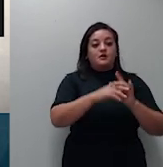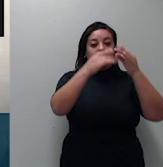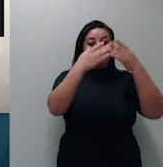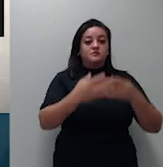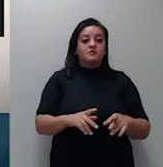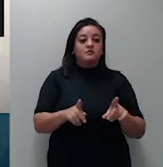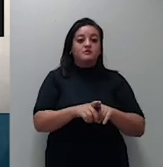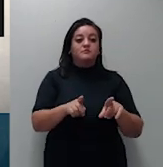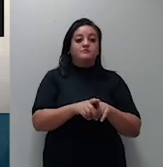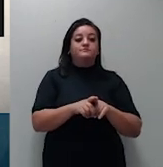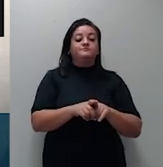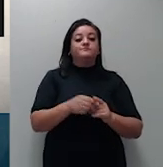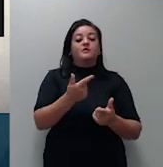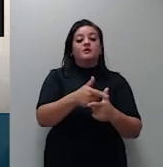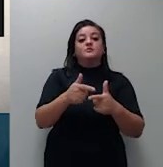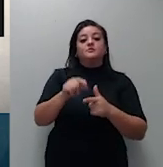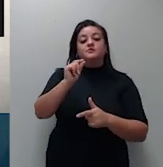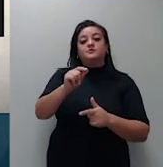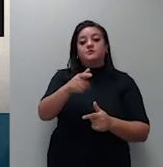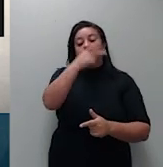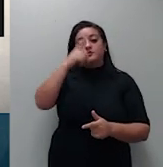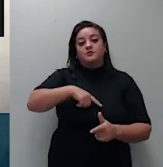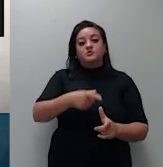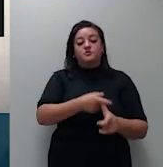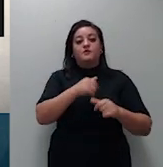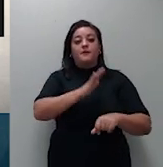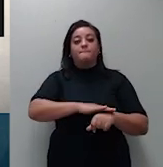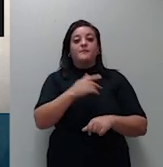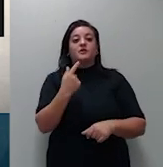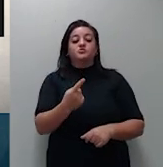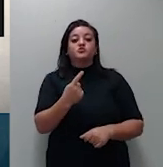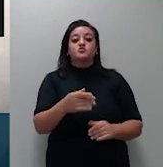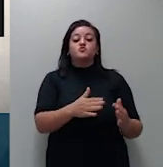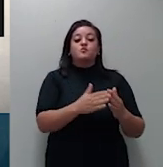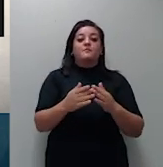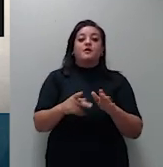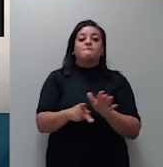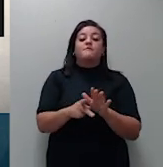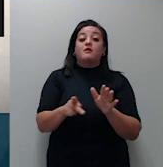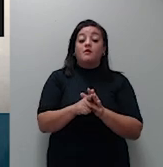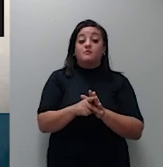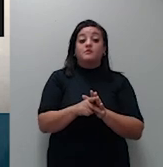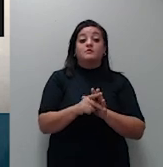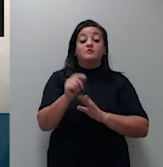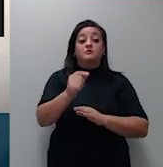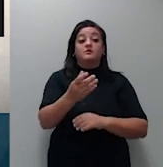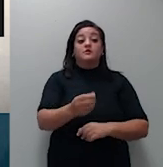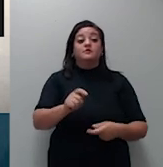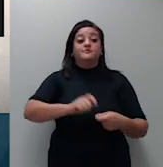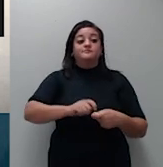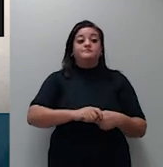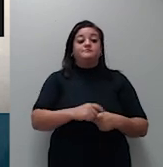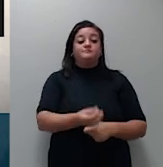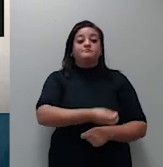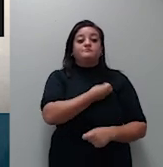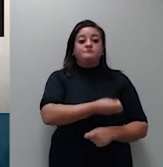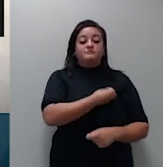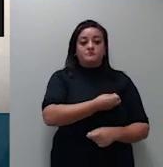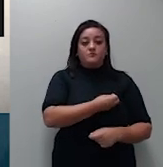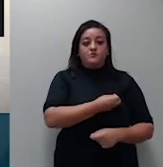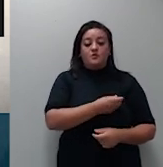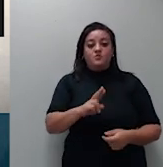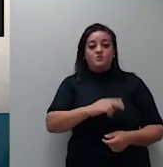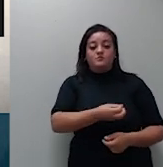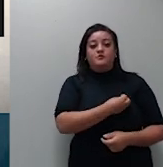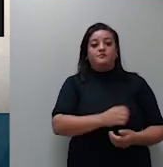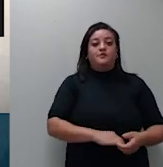situações em que o devedor possui mais de um bem imóvel em que Exerça sua moradia primeira nos termos